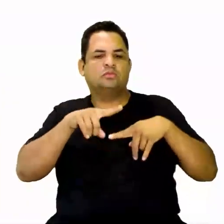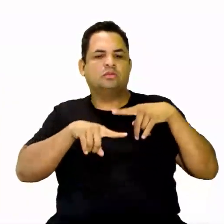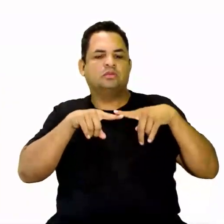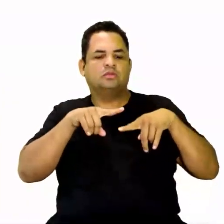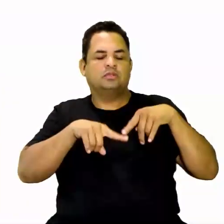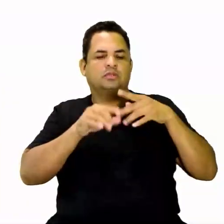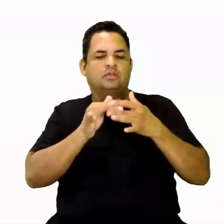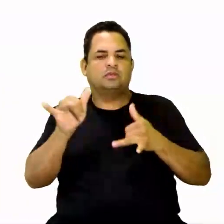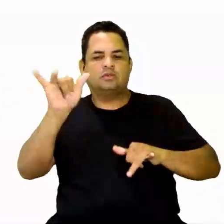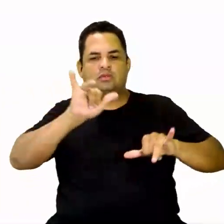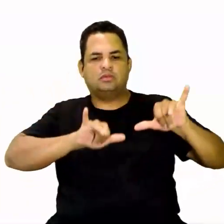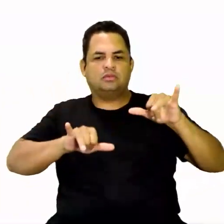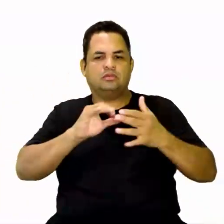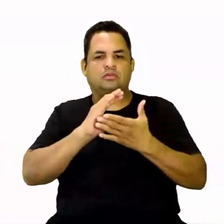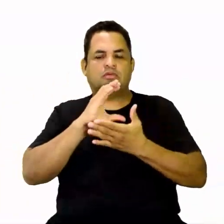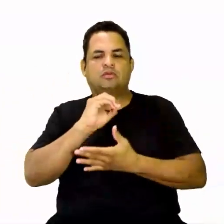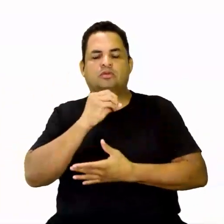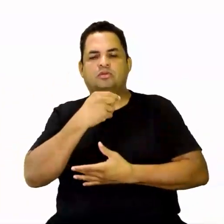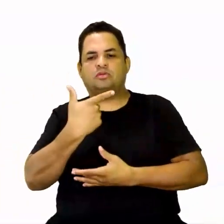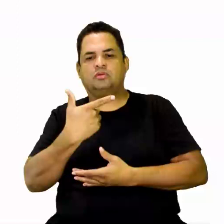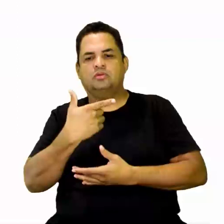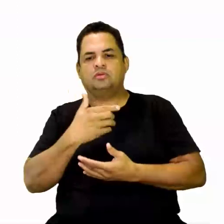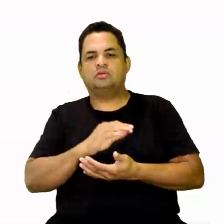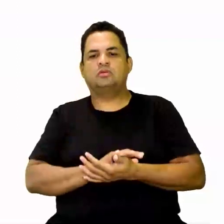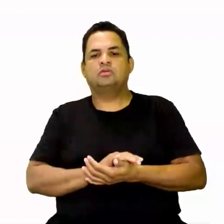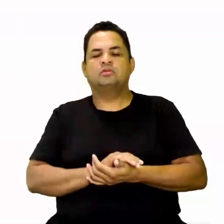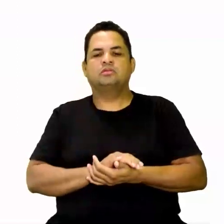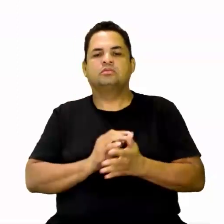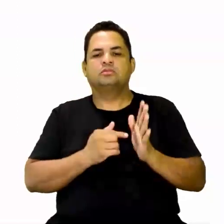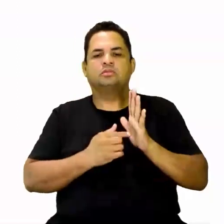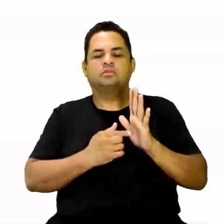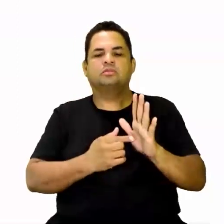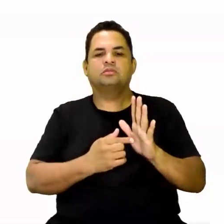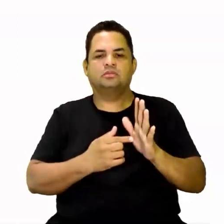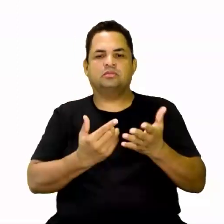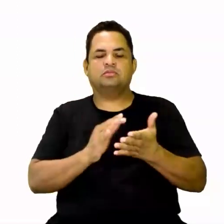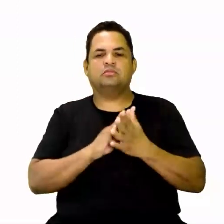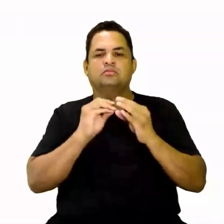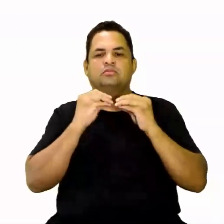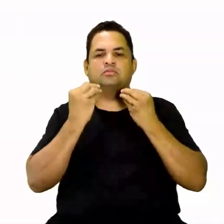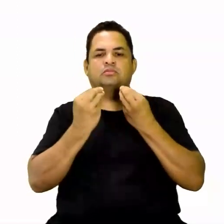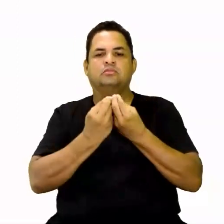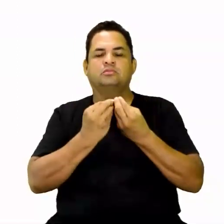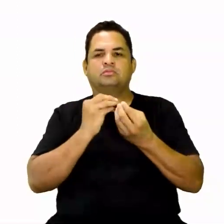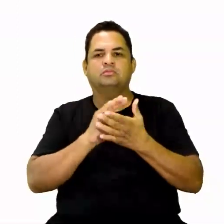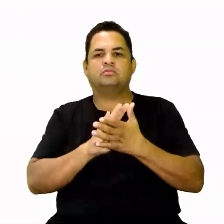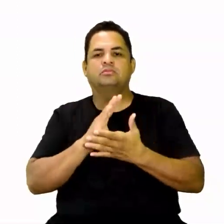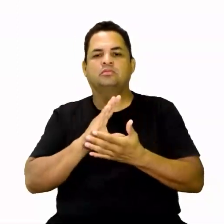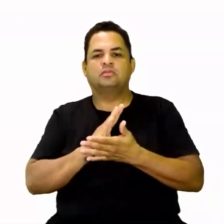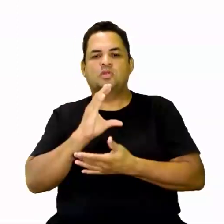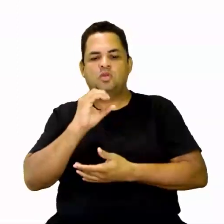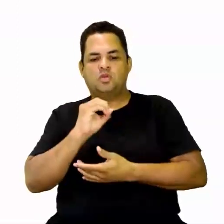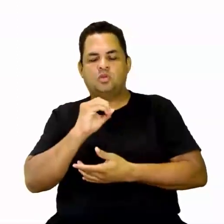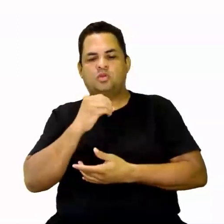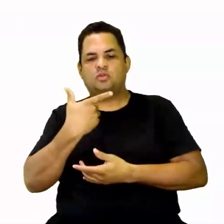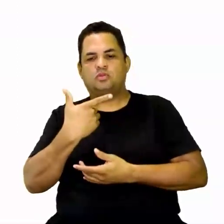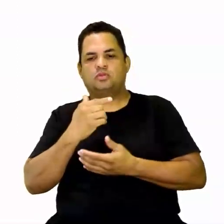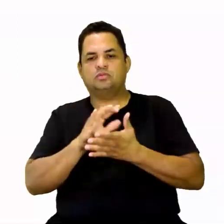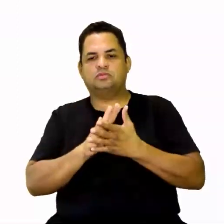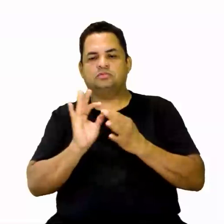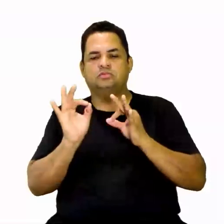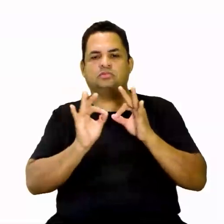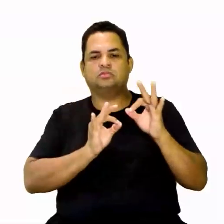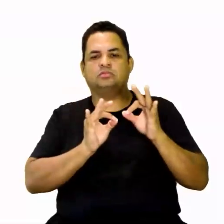exemplo, O2. O2 representa a substância, um gás oxigênio. Então, formada